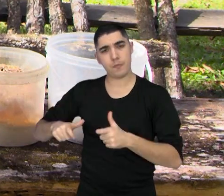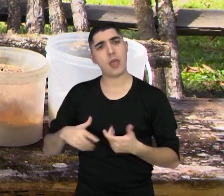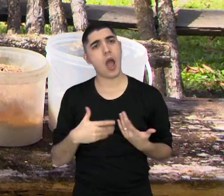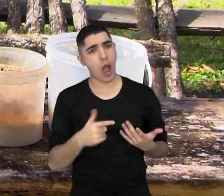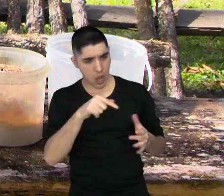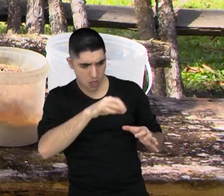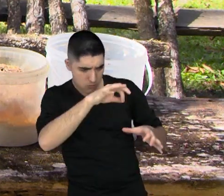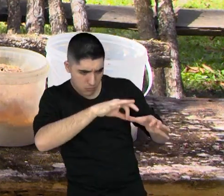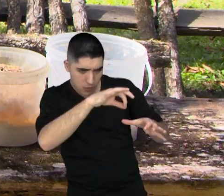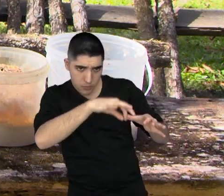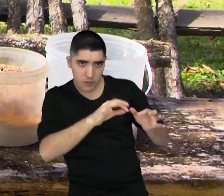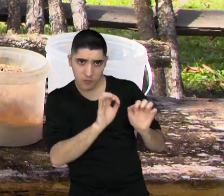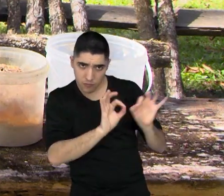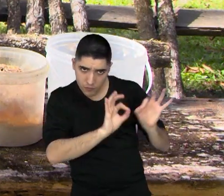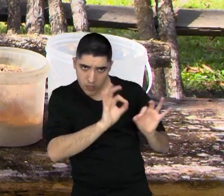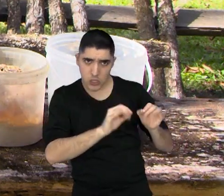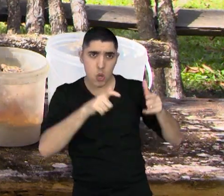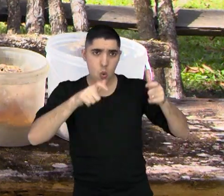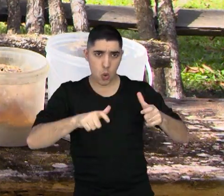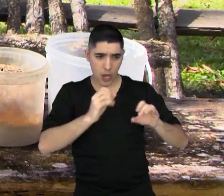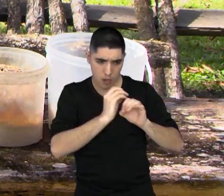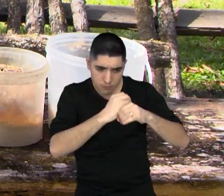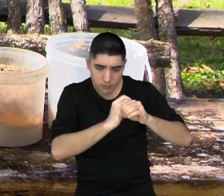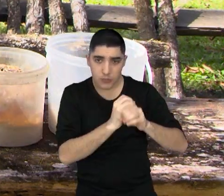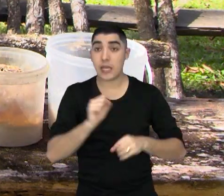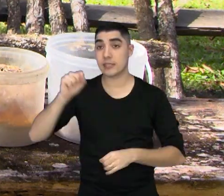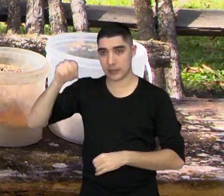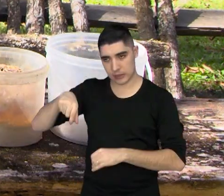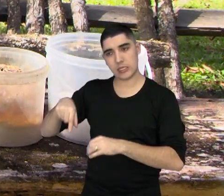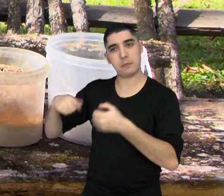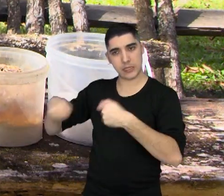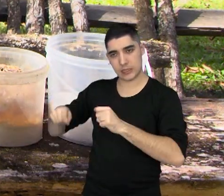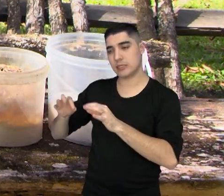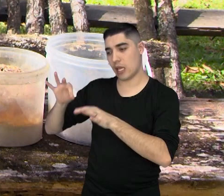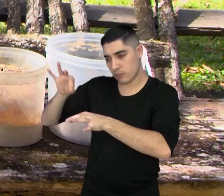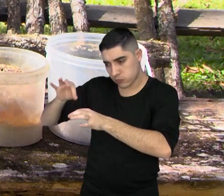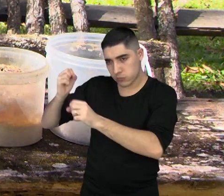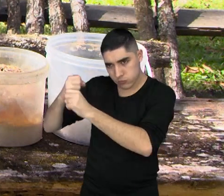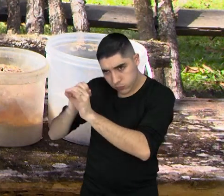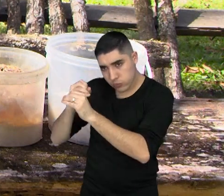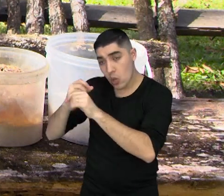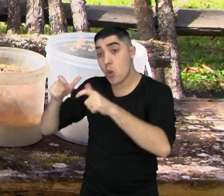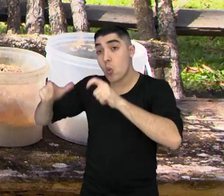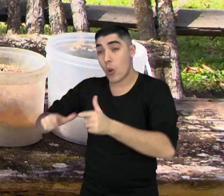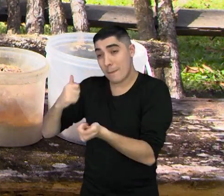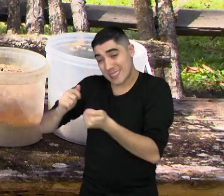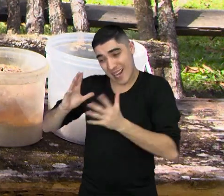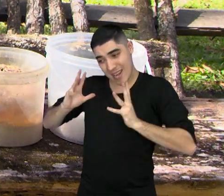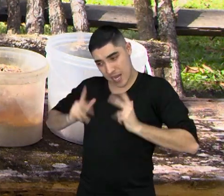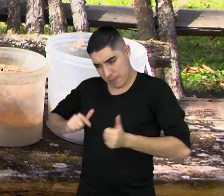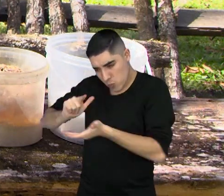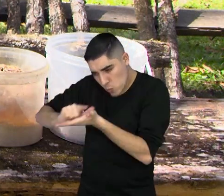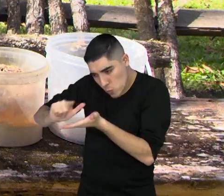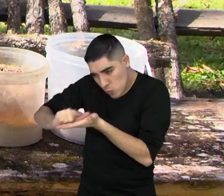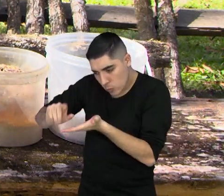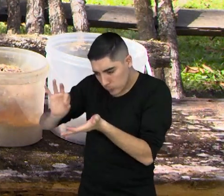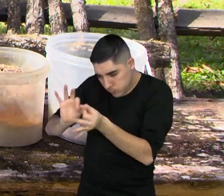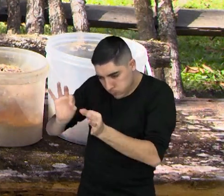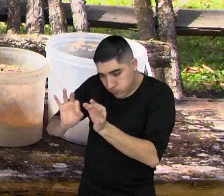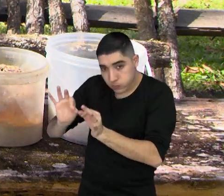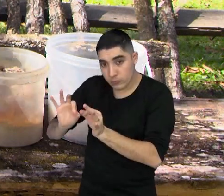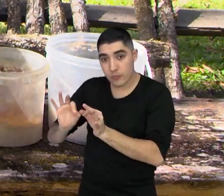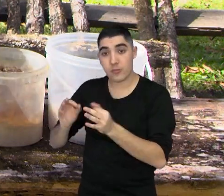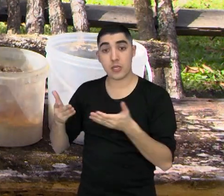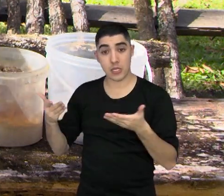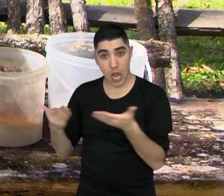é produzida em laboratório. Isso aqui tem que ser feito com processo de esterilização em ambiente controlado. E a partir de